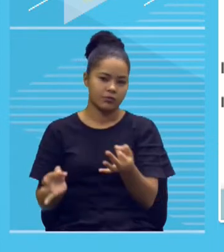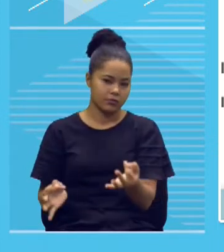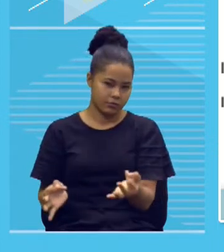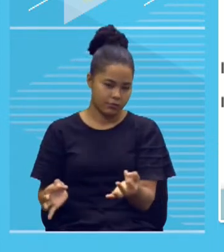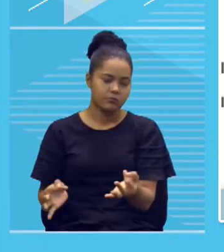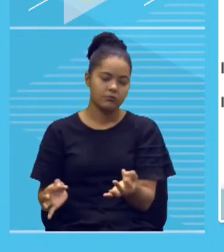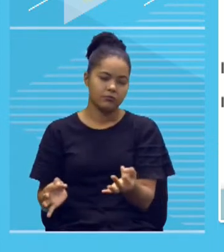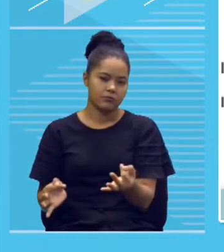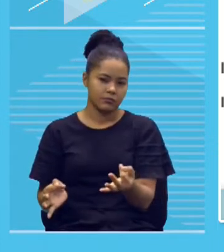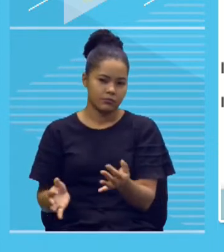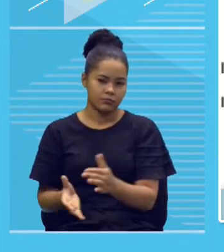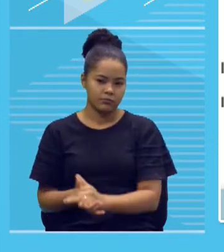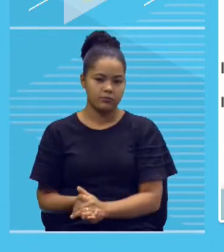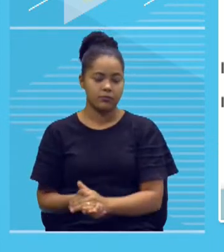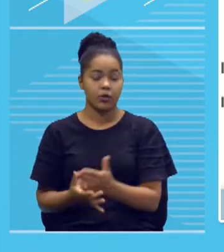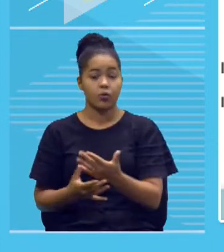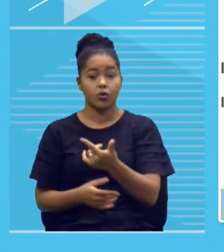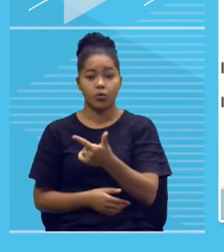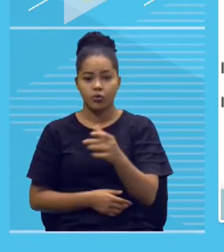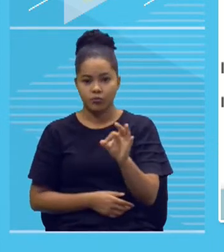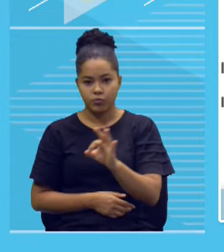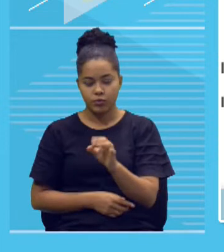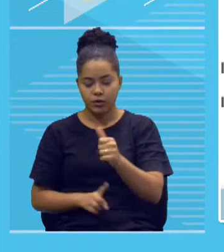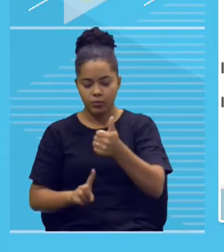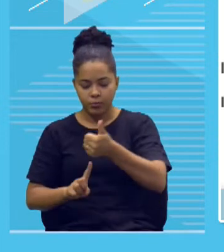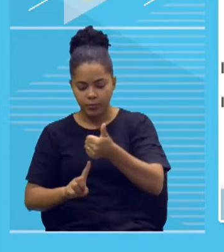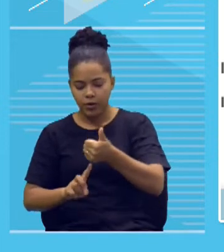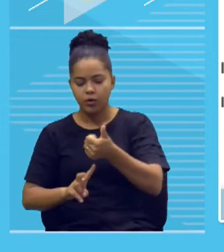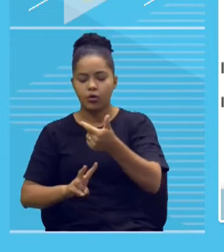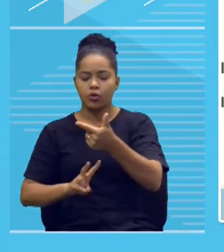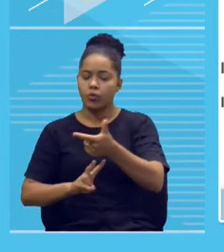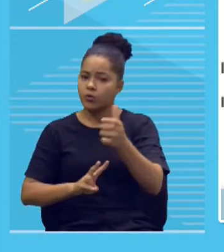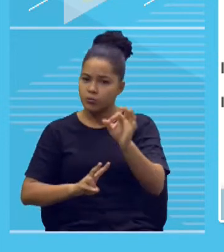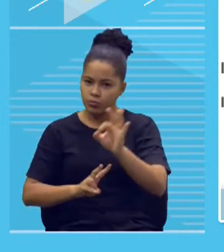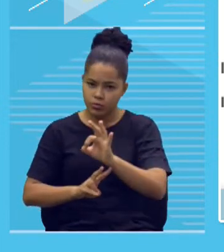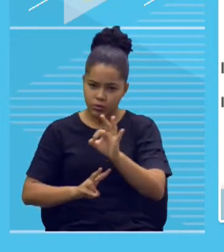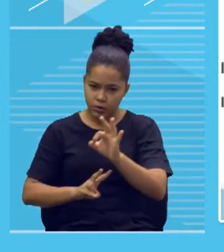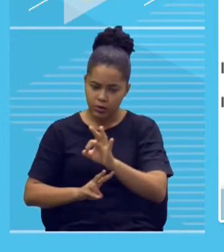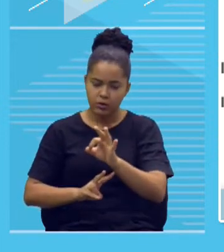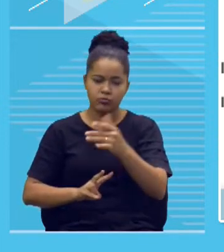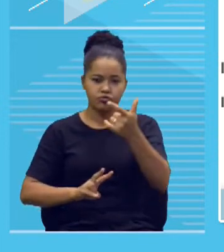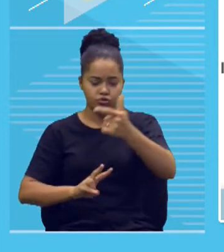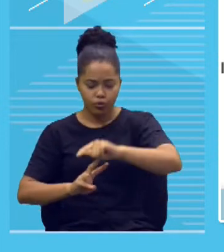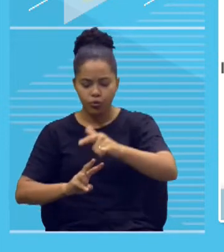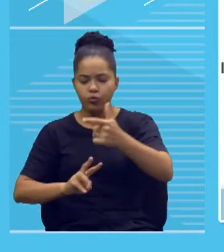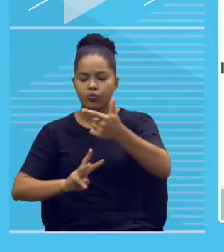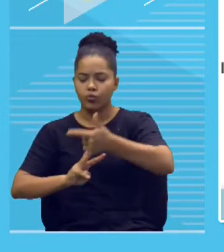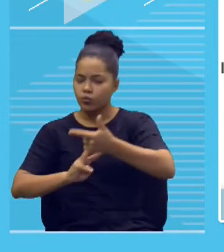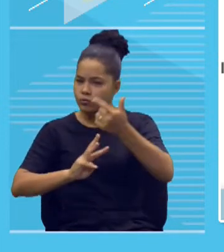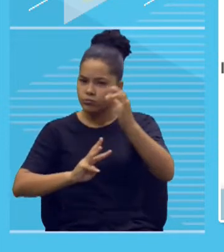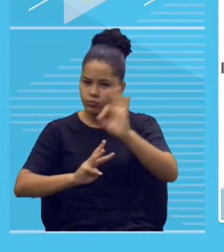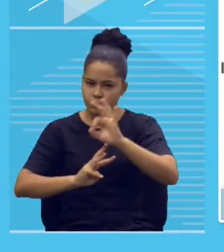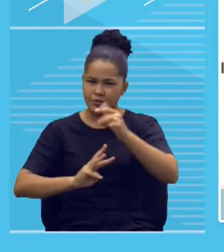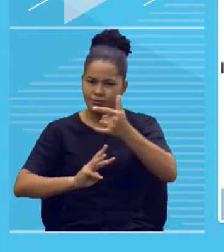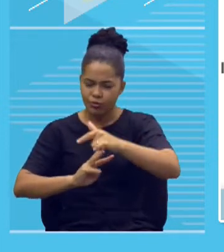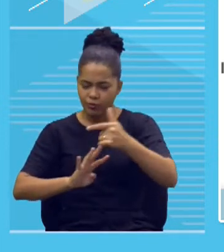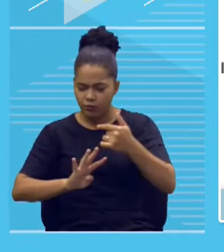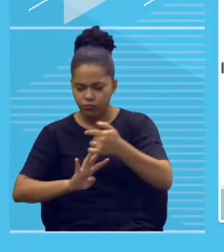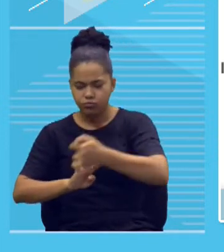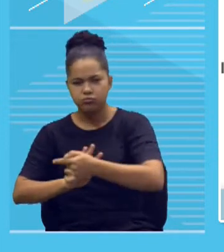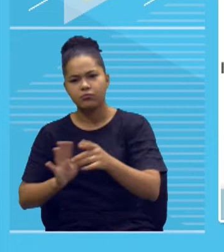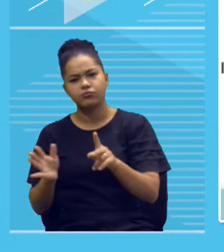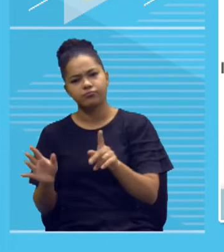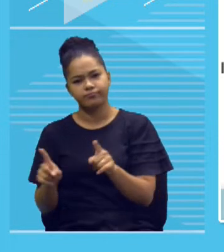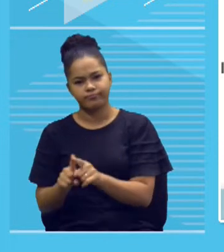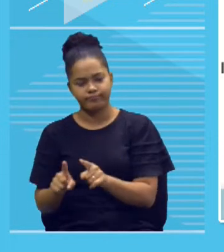por cento ao mês é dois por cento no primeiro dois por cento segundo dois por cento por terceiro E aí vai Prof então pelo que eu estou